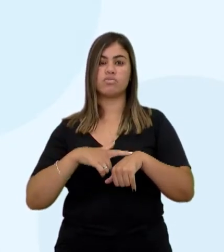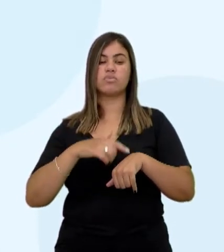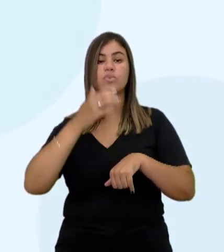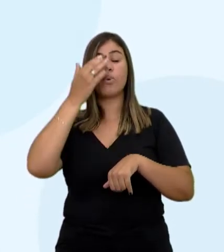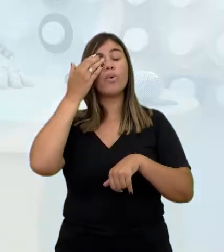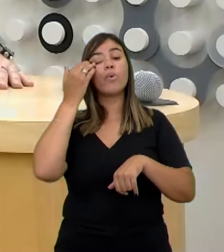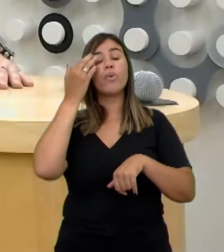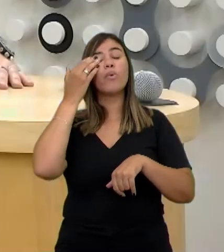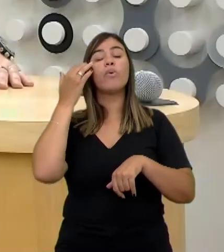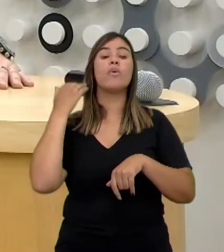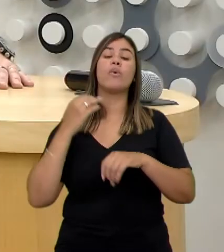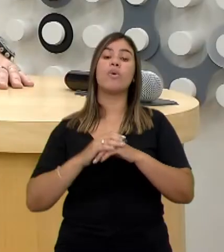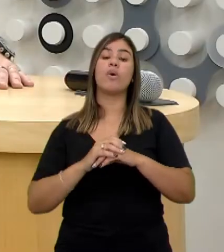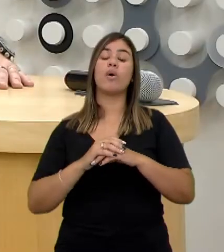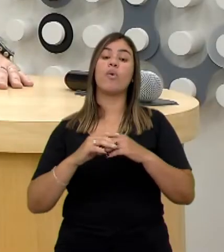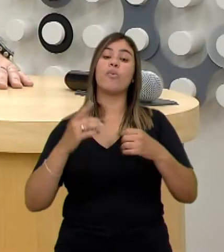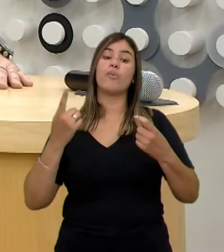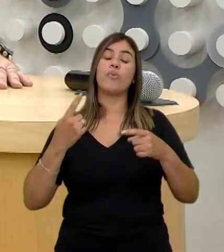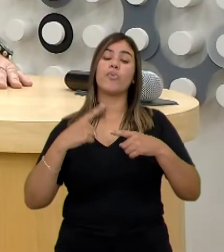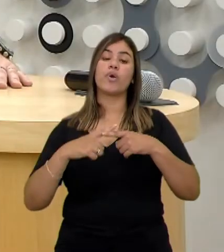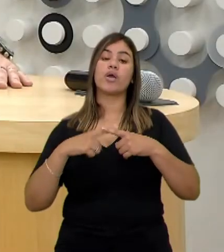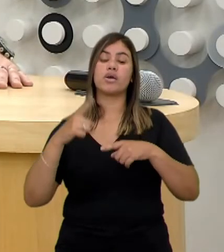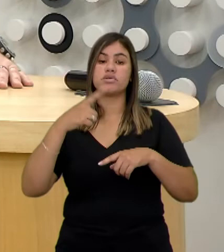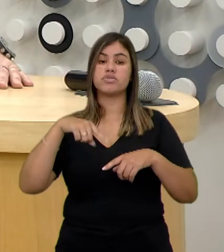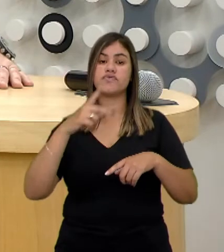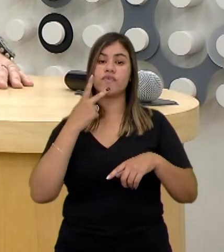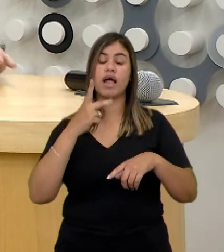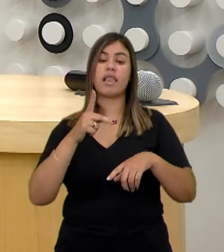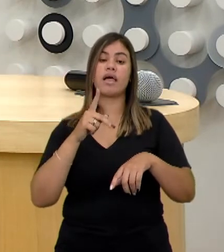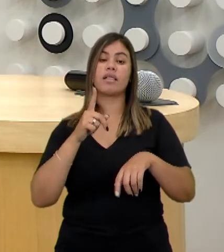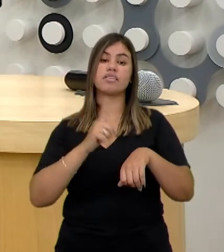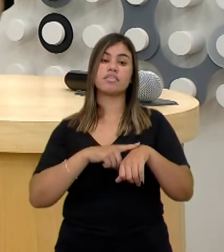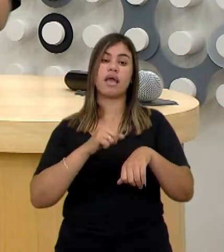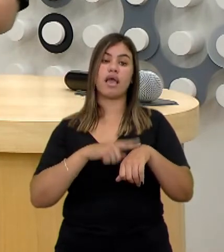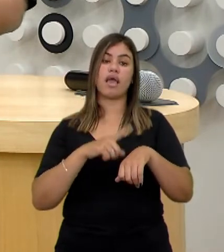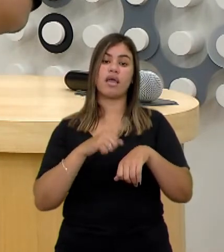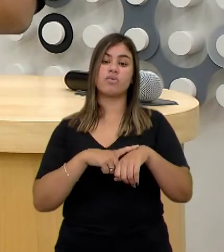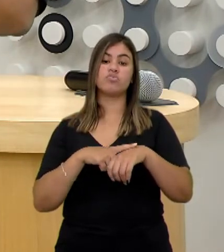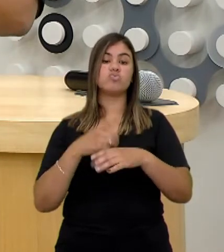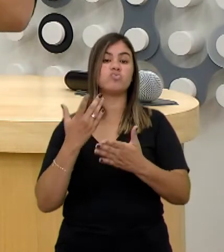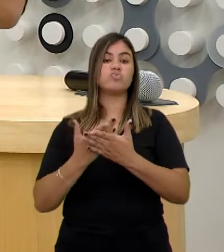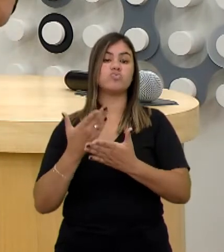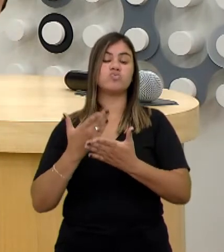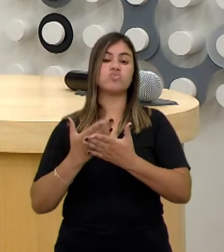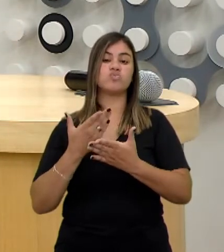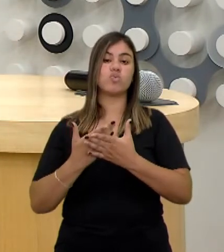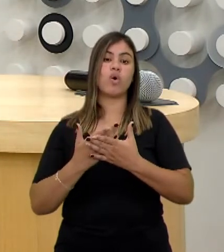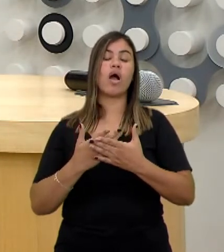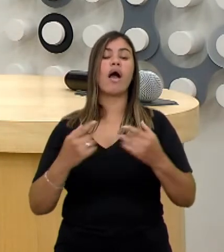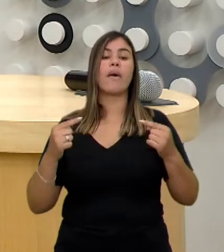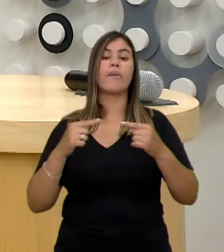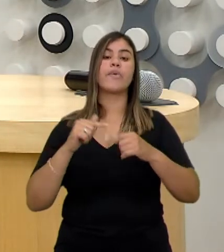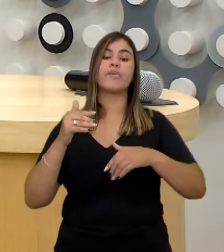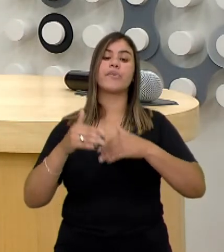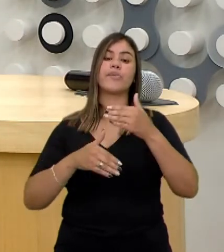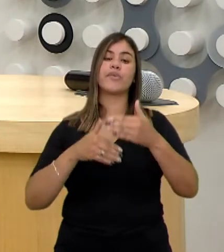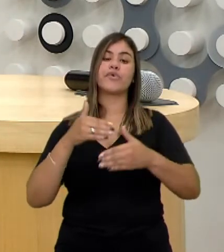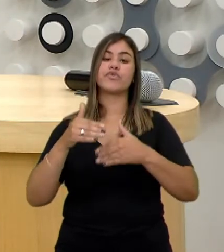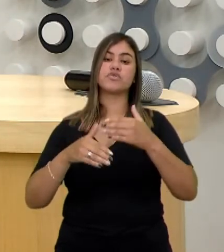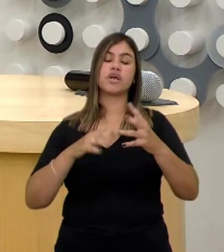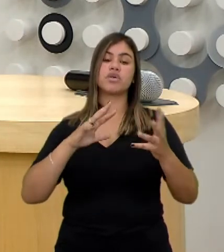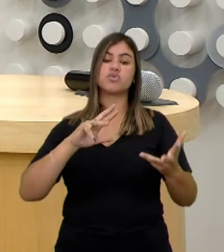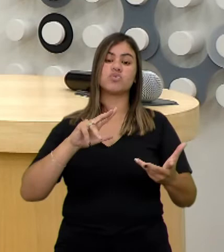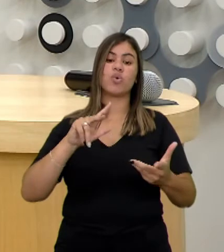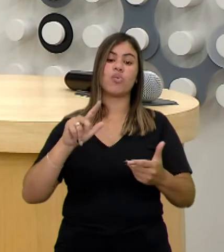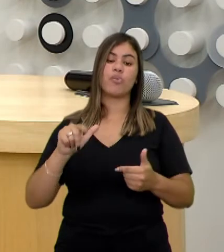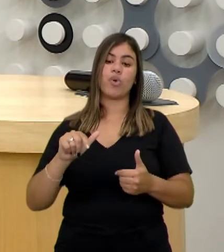gente fala em tempo geológico, a gente está mais preocupado, né, em falar do processo de formação do planeta